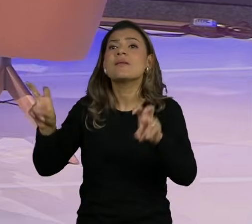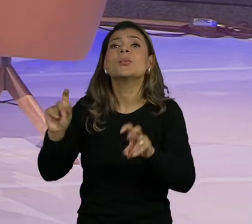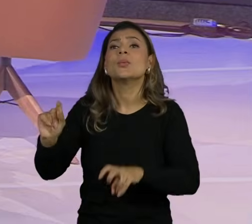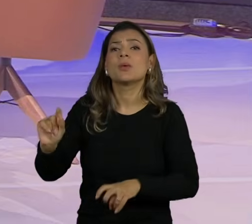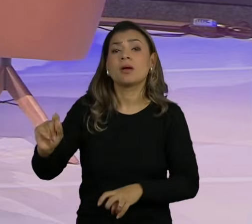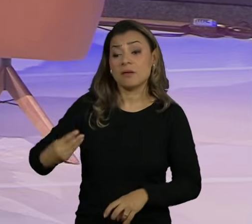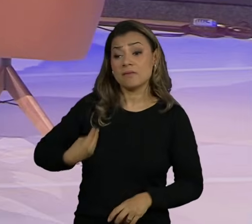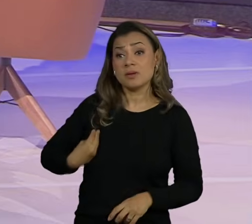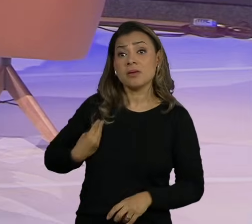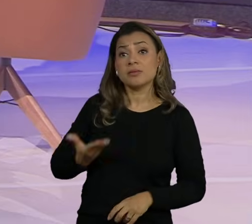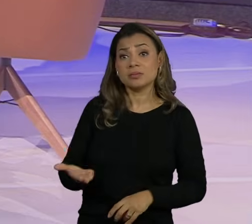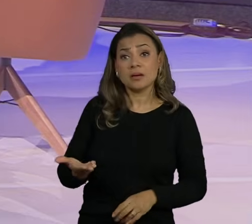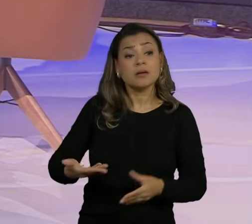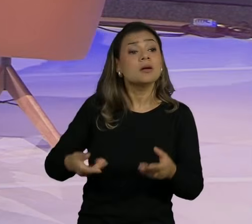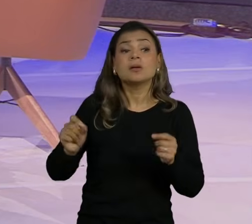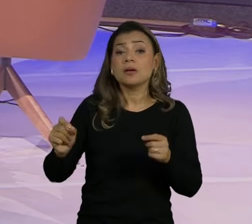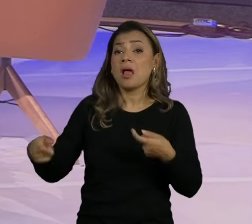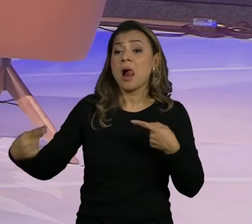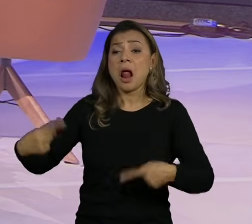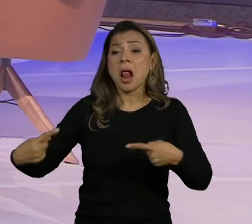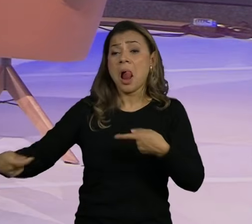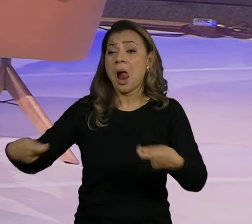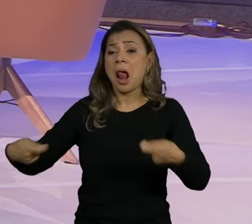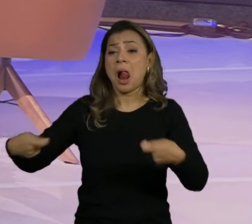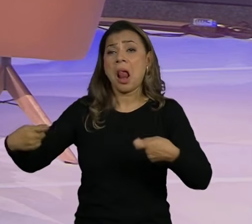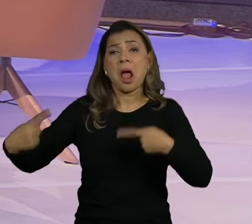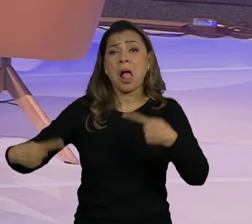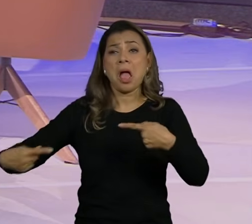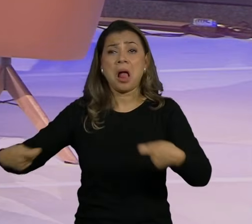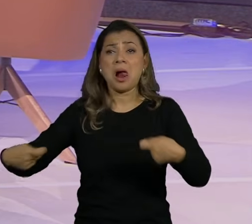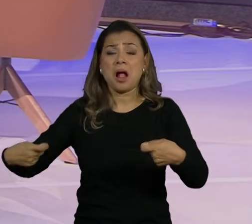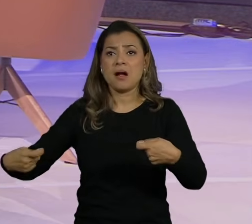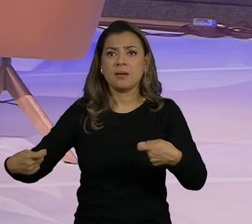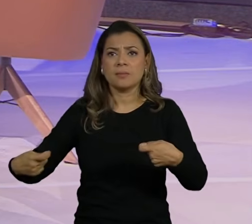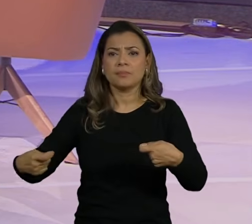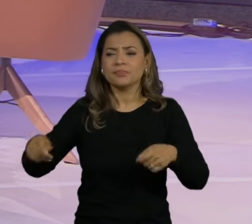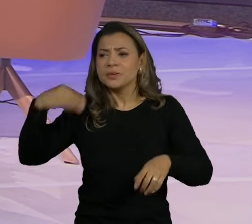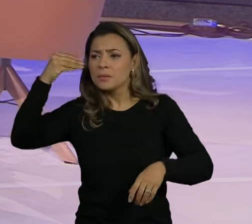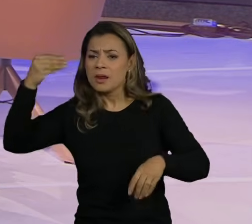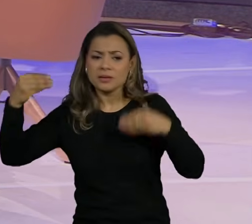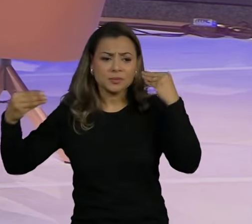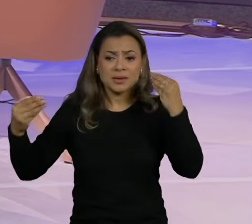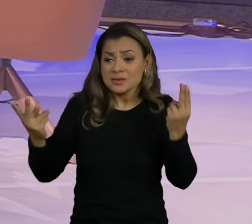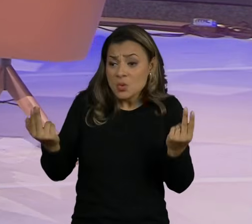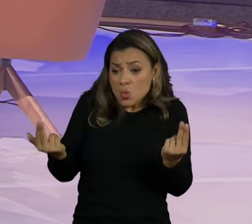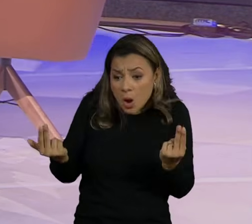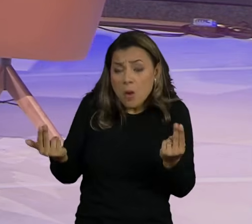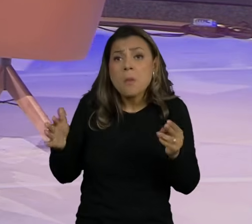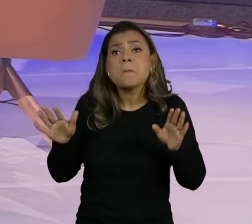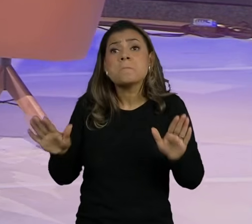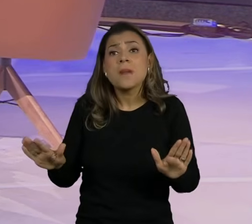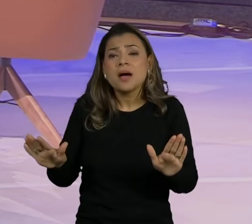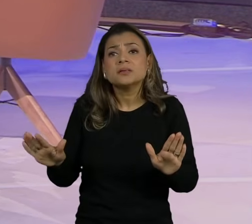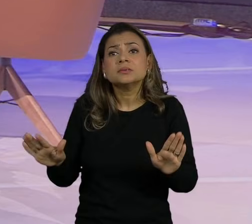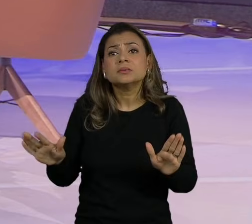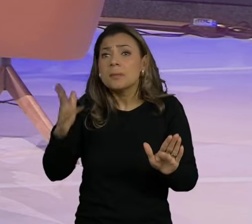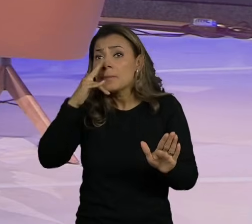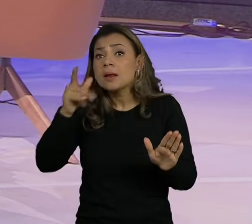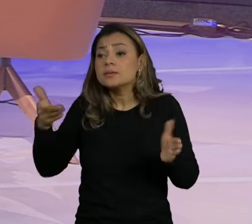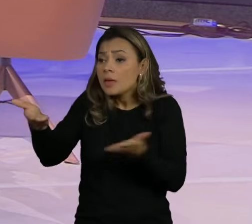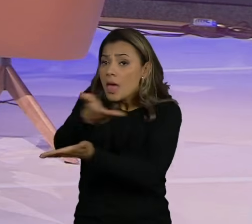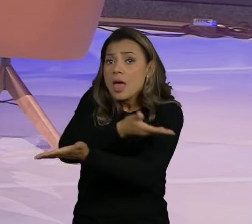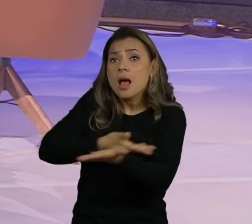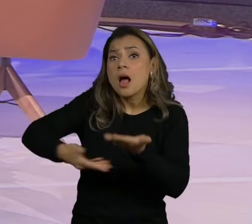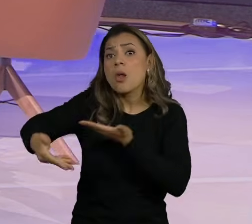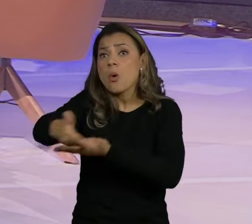é compartilhada por todos. Se você se refere a uma mesma realidade, você abre a possibilidade de você dialogar com o